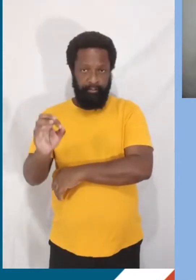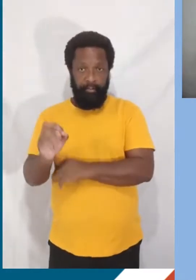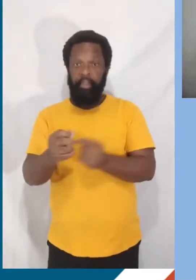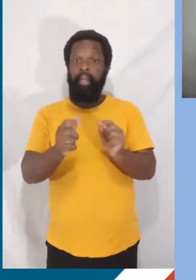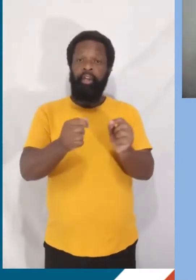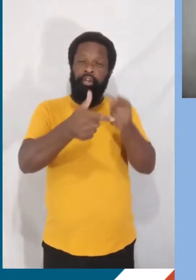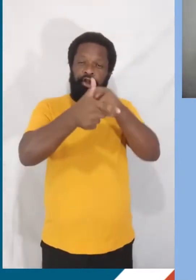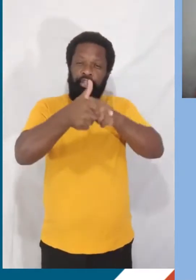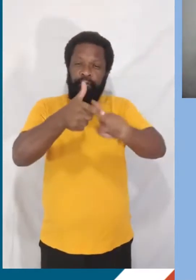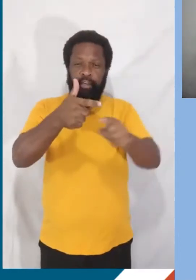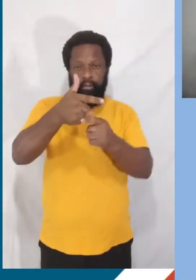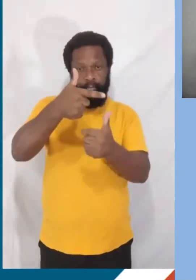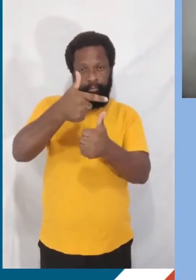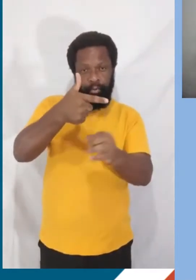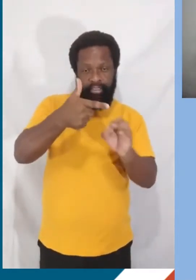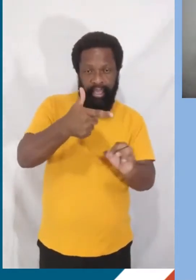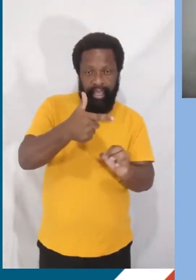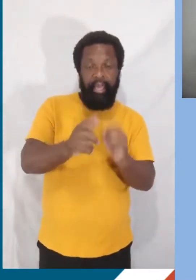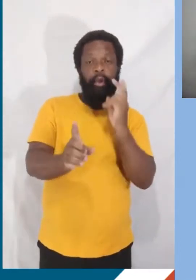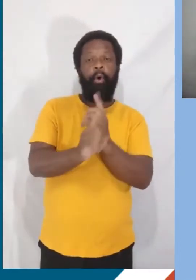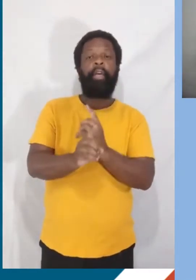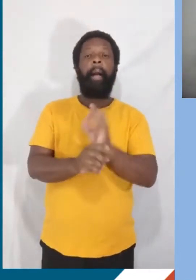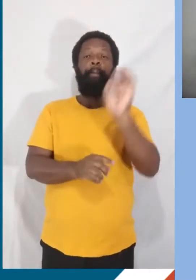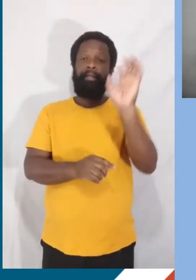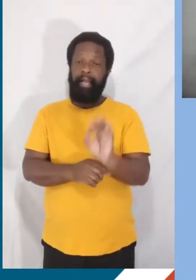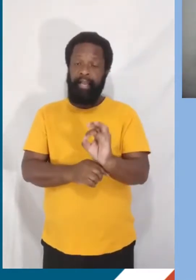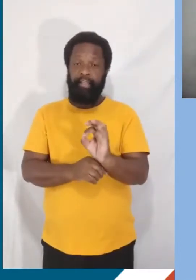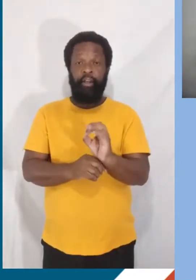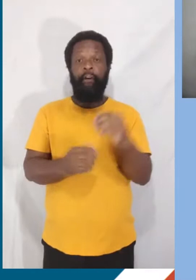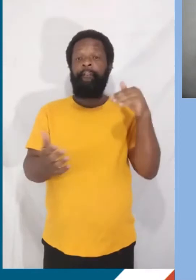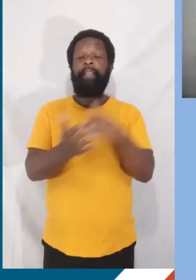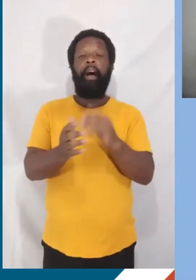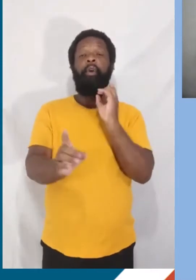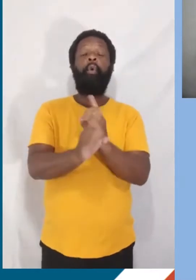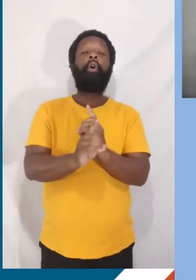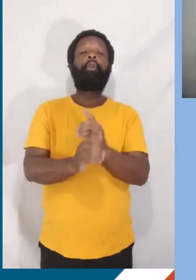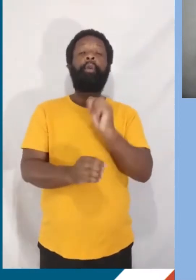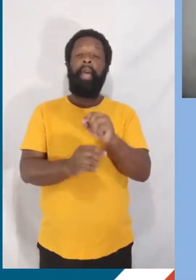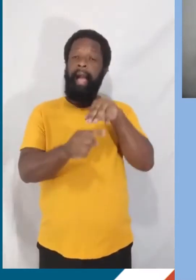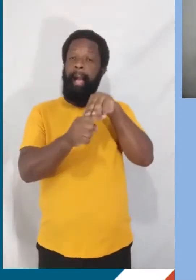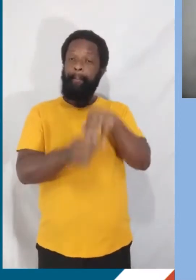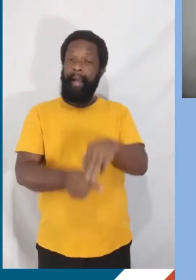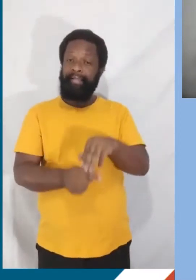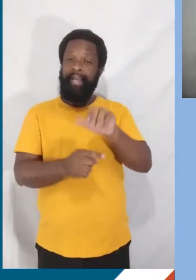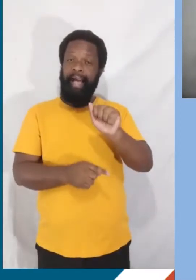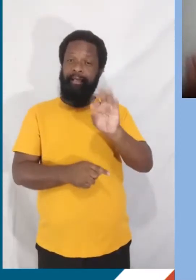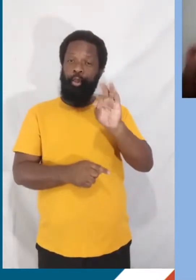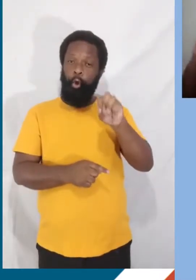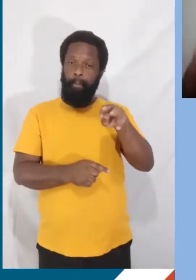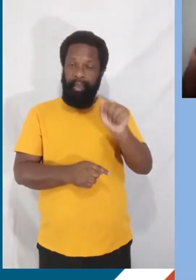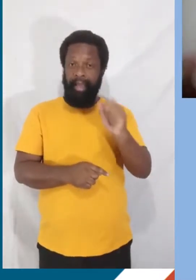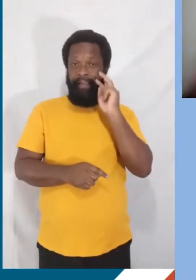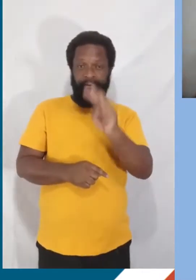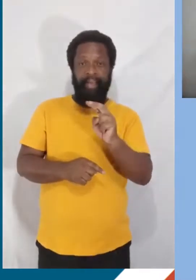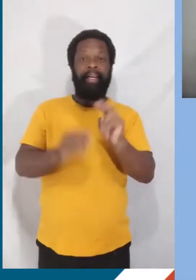tiro a porcentagem. E isso, no final das contas, essa média ponderada, se dá a massa atômica do cloro que vocês veem